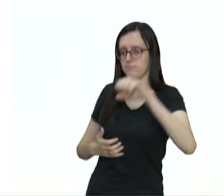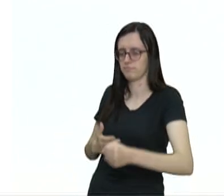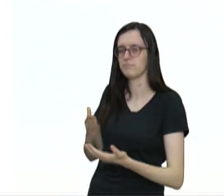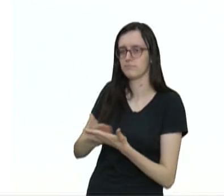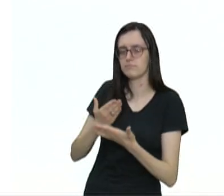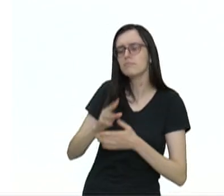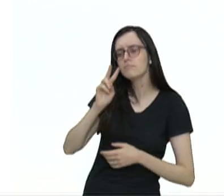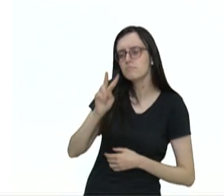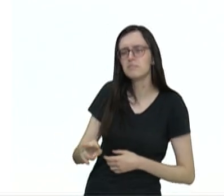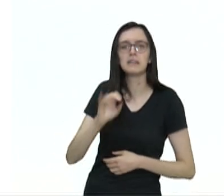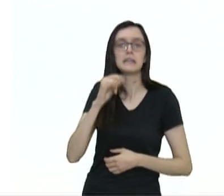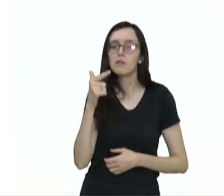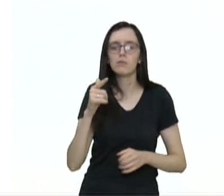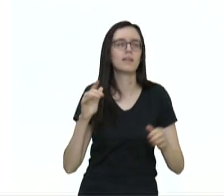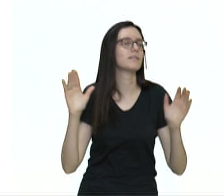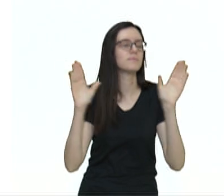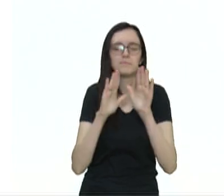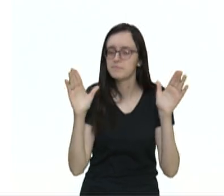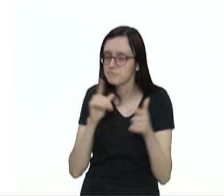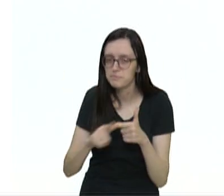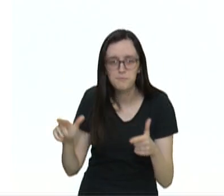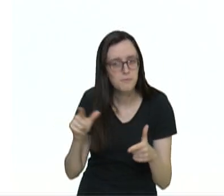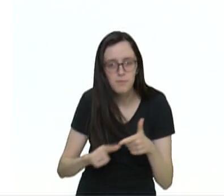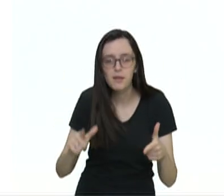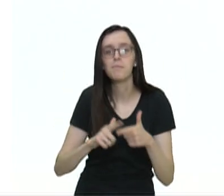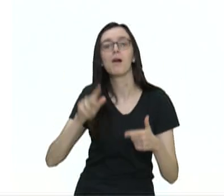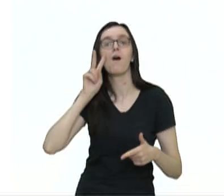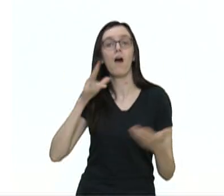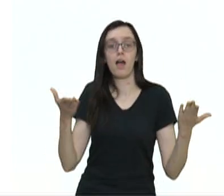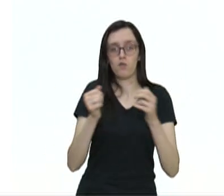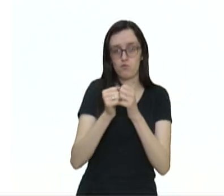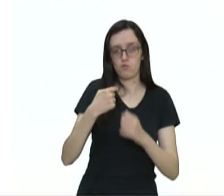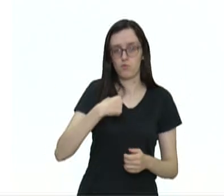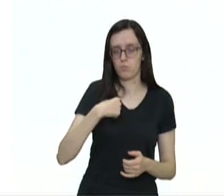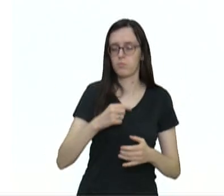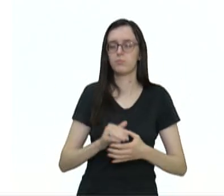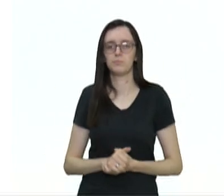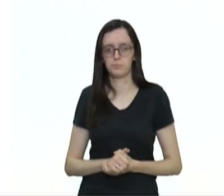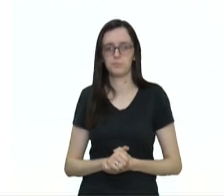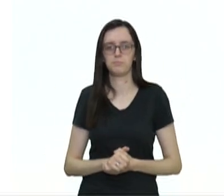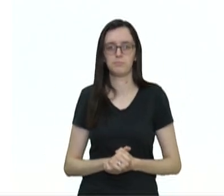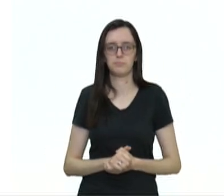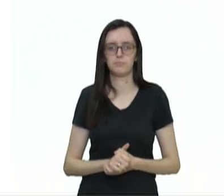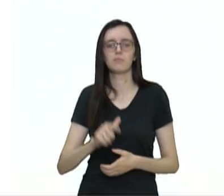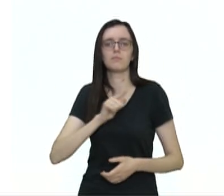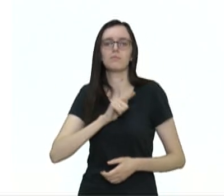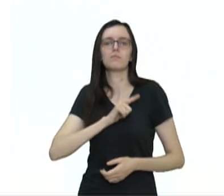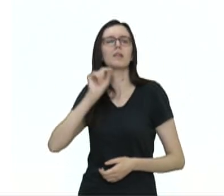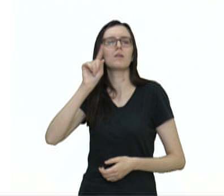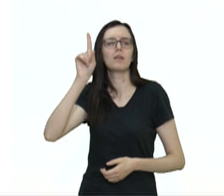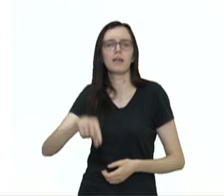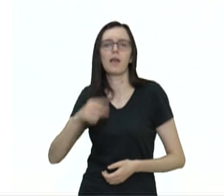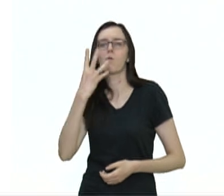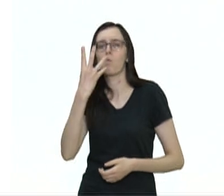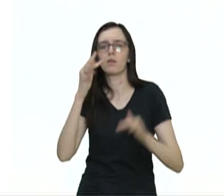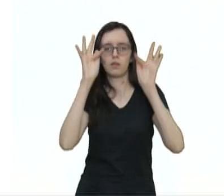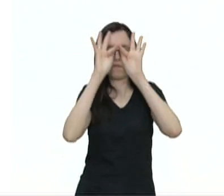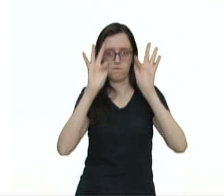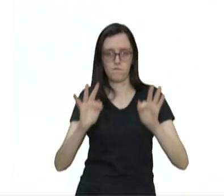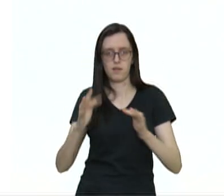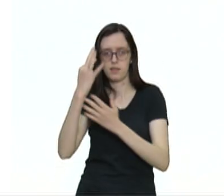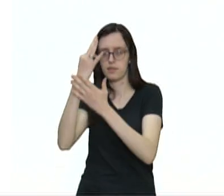lá conferir. Se você não tem problema, confere aqui comigo. Então, foram tiradas 4 frases